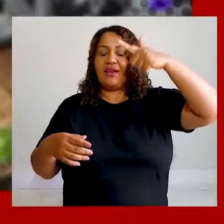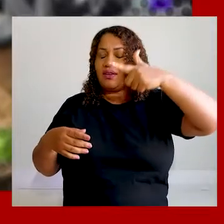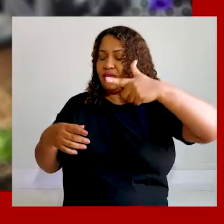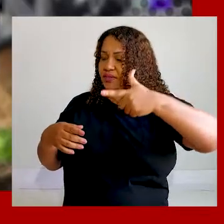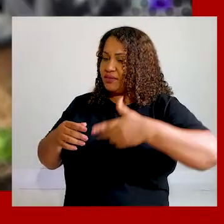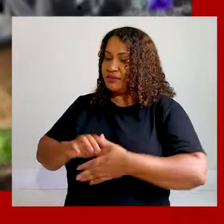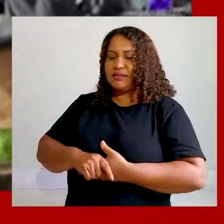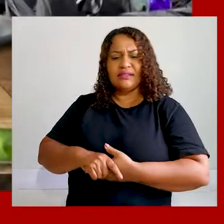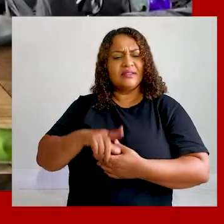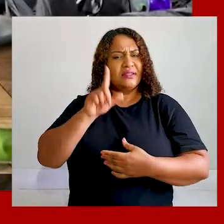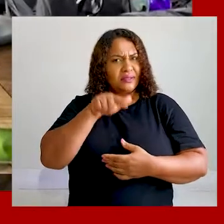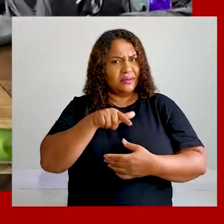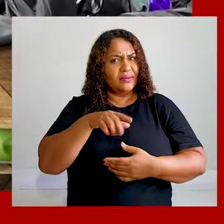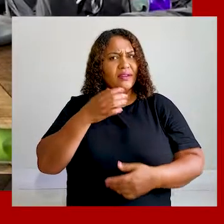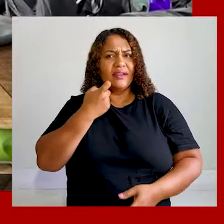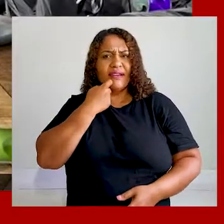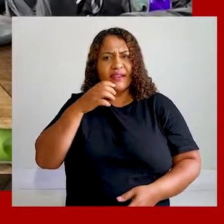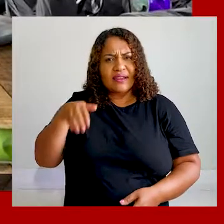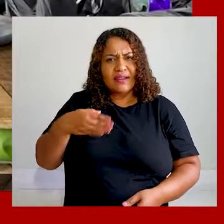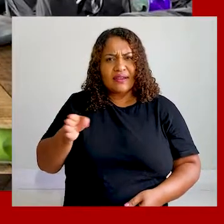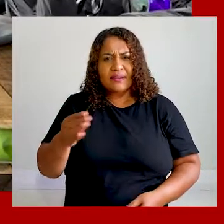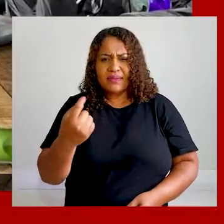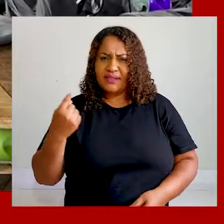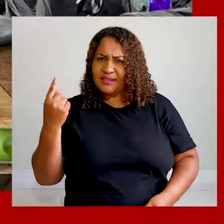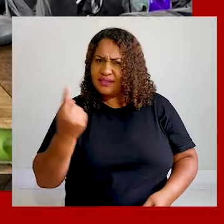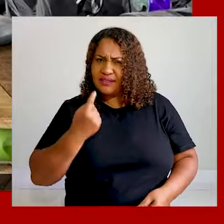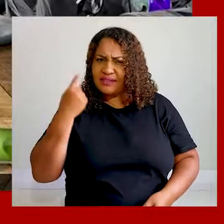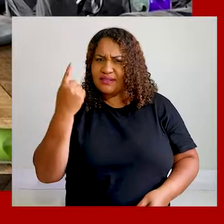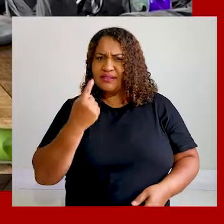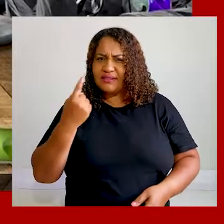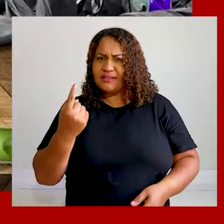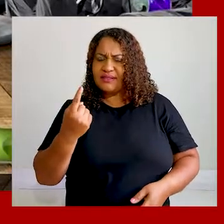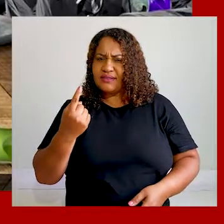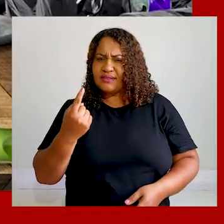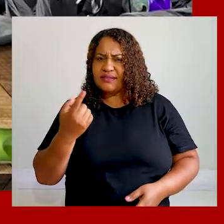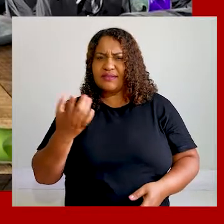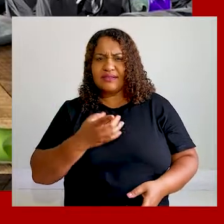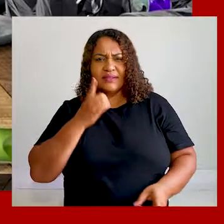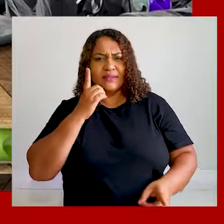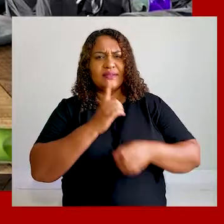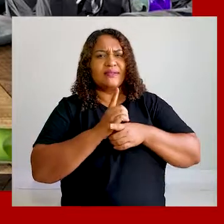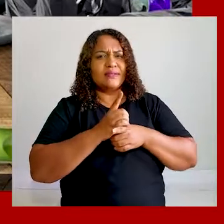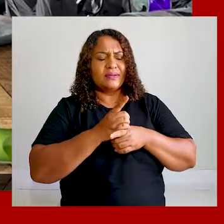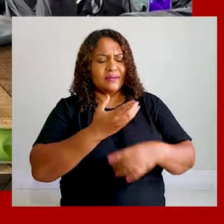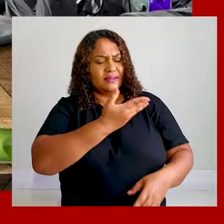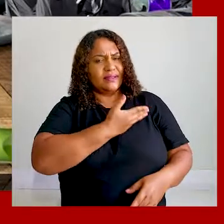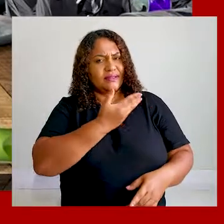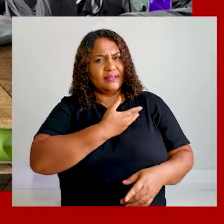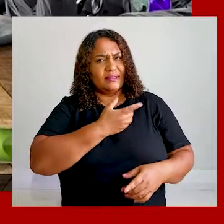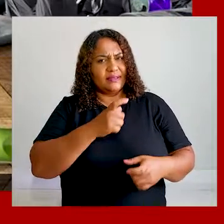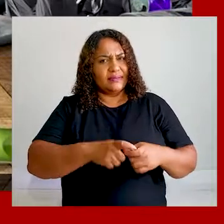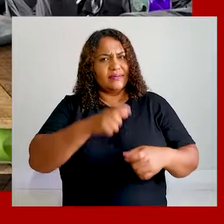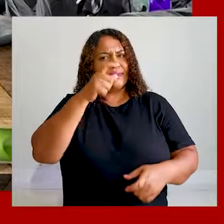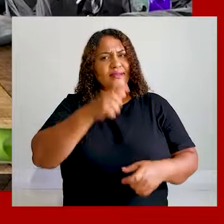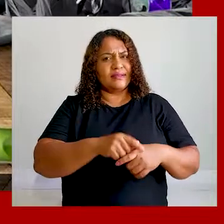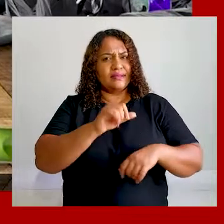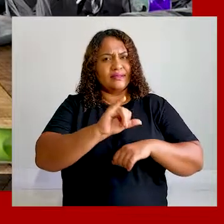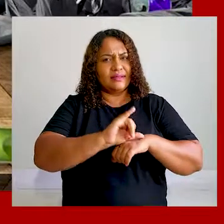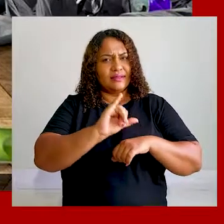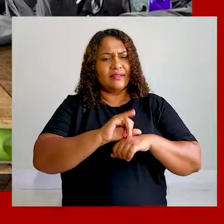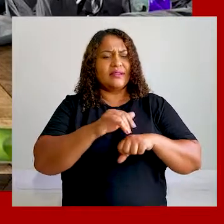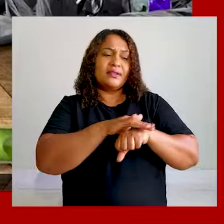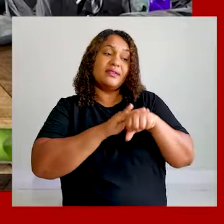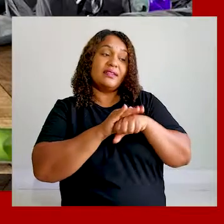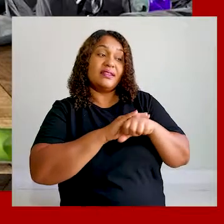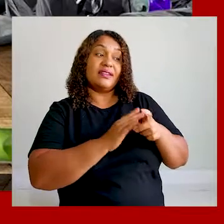chispar. Não é que o cascudinho, solitário navegante, com essa latinha dourada deu para